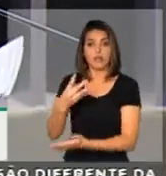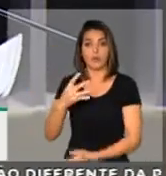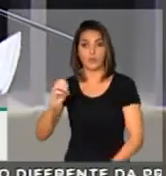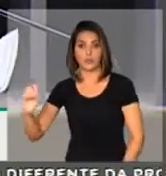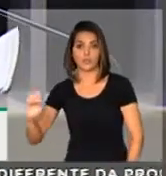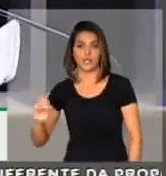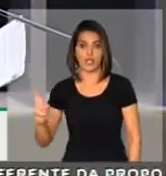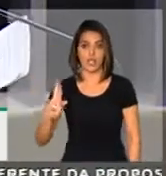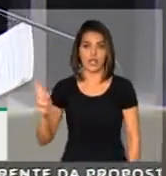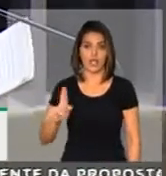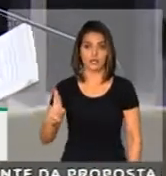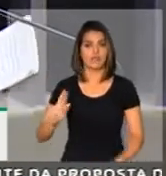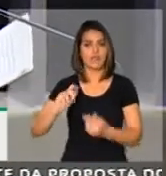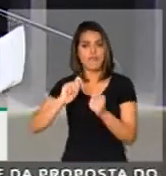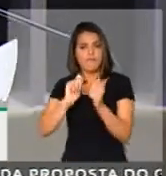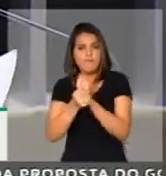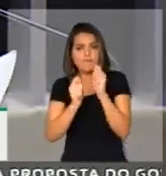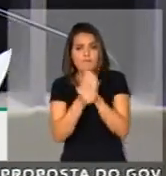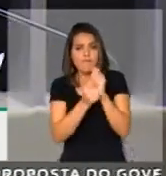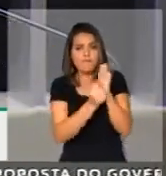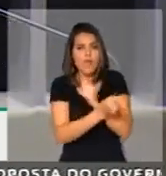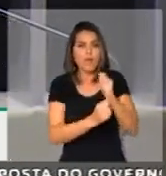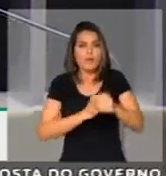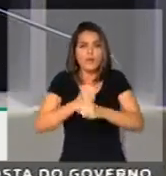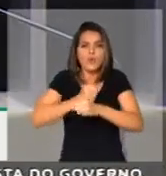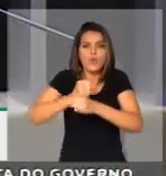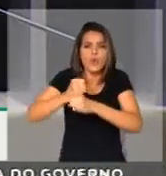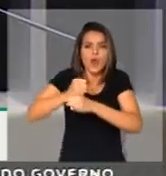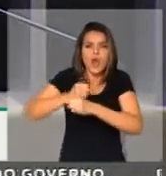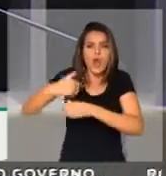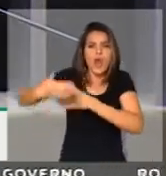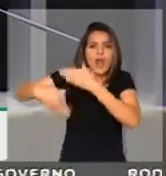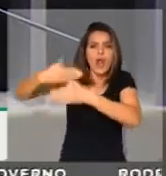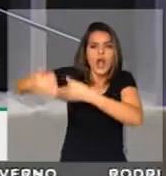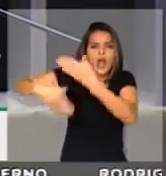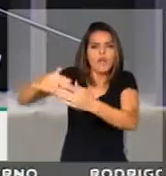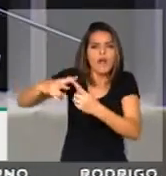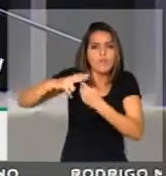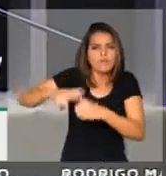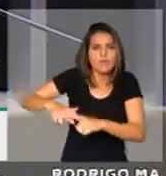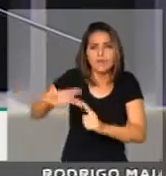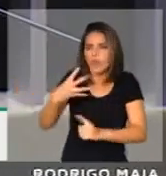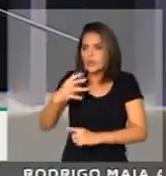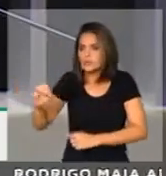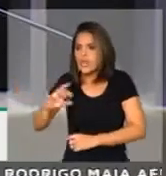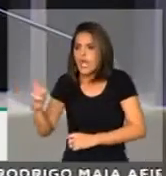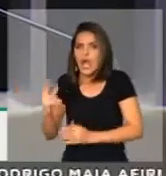este benefício será reajustado ao longo dos anos. Qual é a forma de correção destes R$